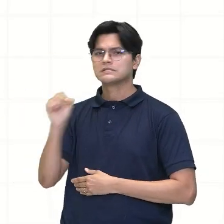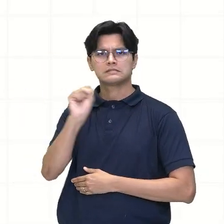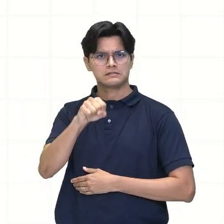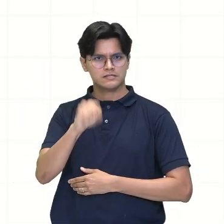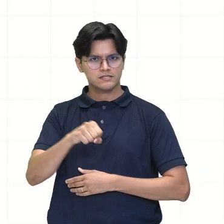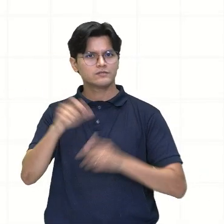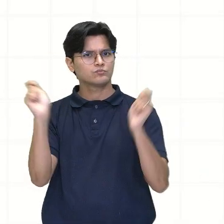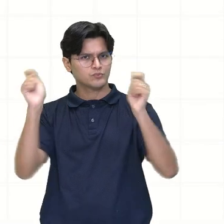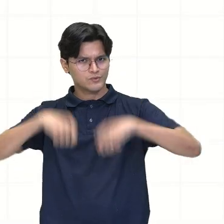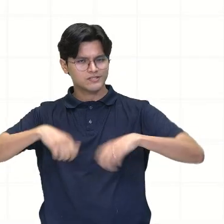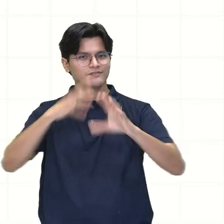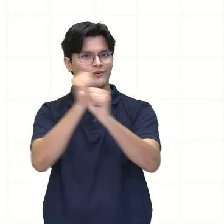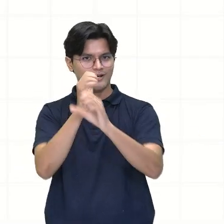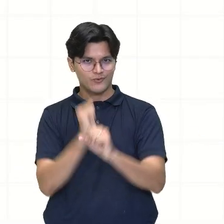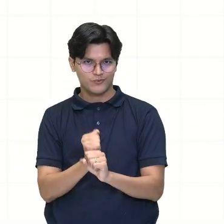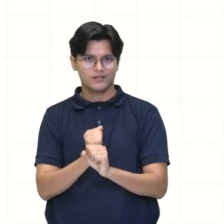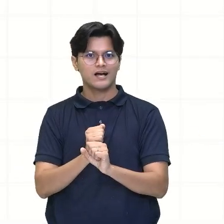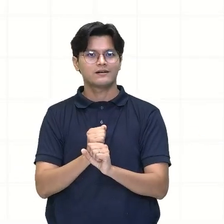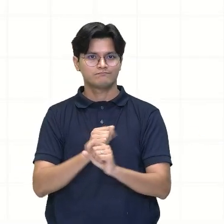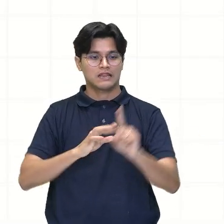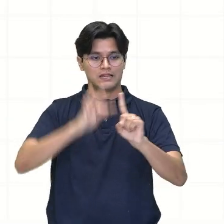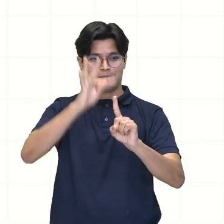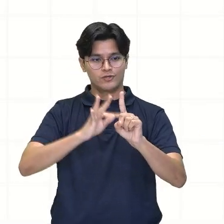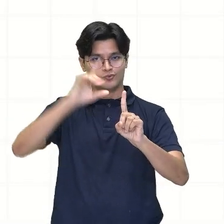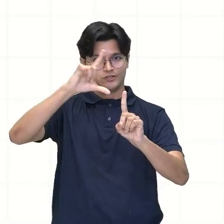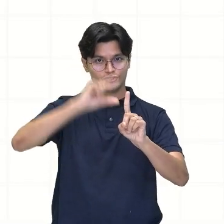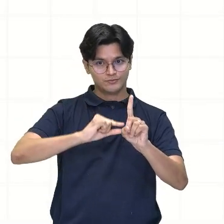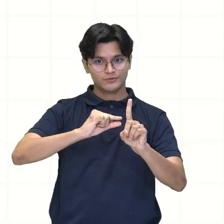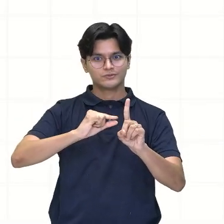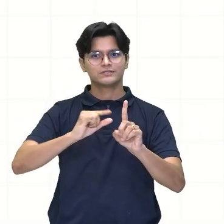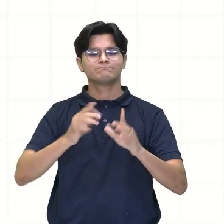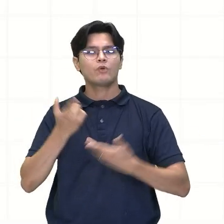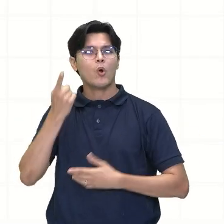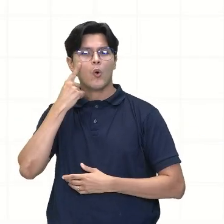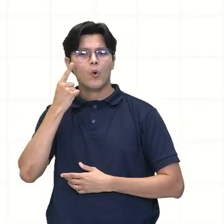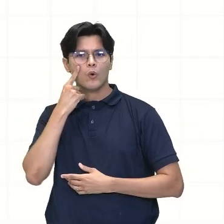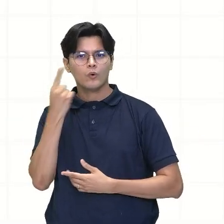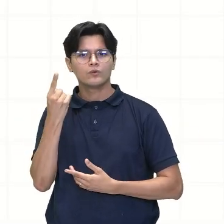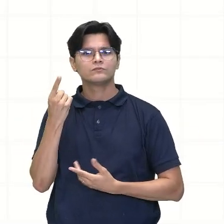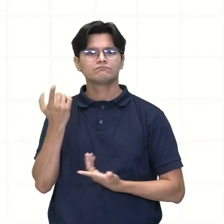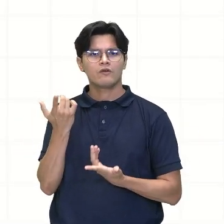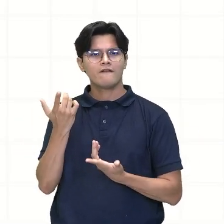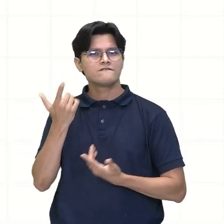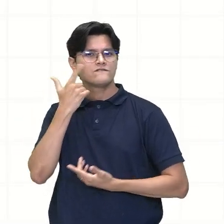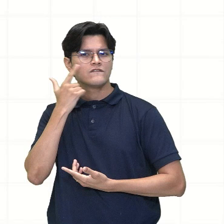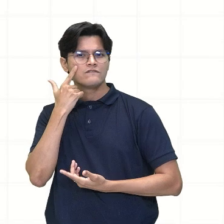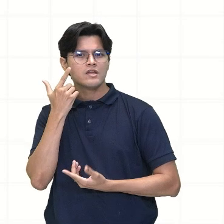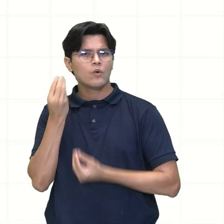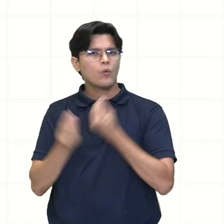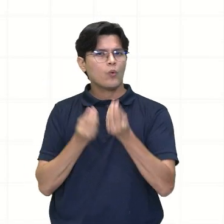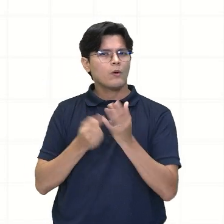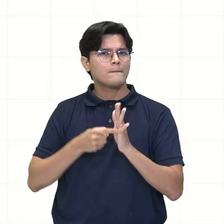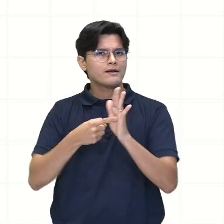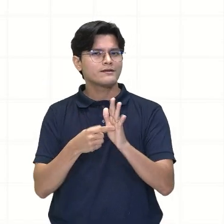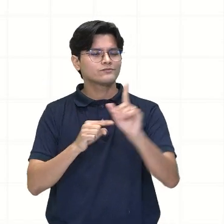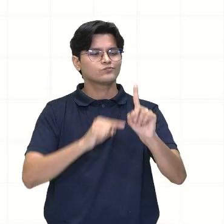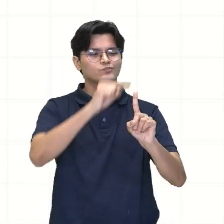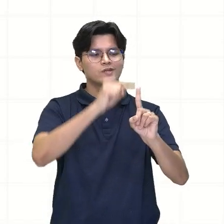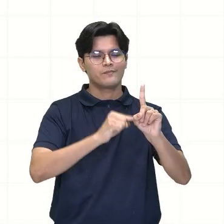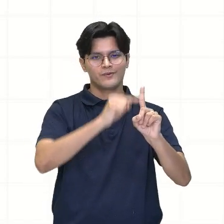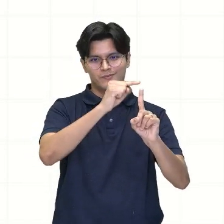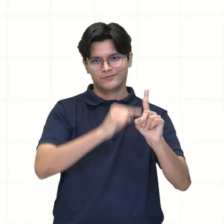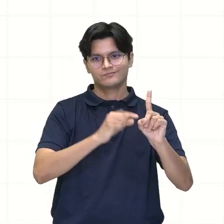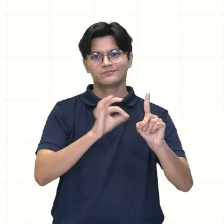bom? Acompanhe o raciocínio observando as marcações do termômetro após